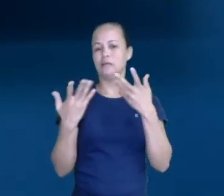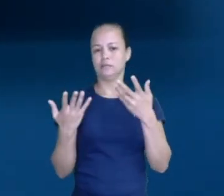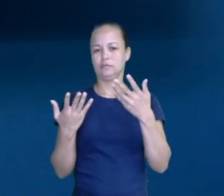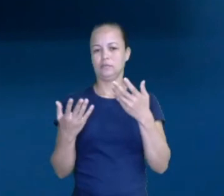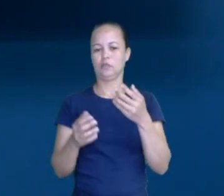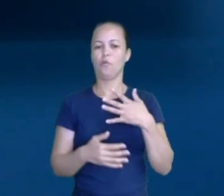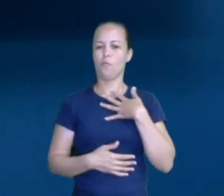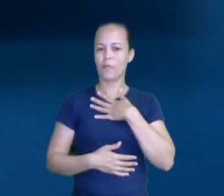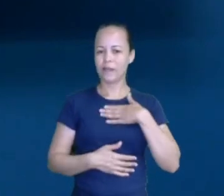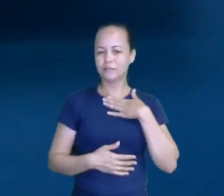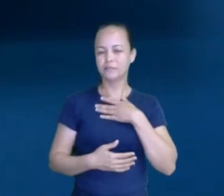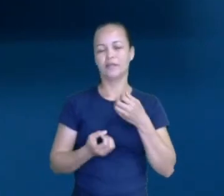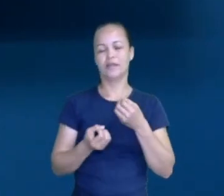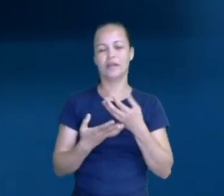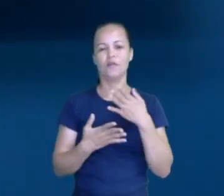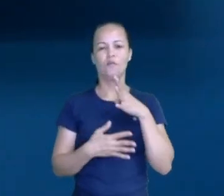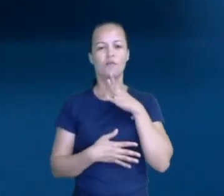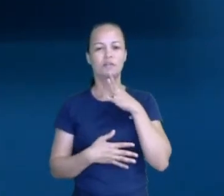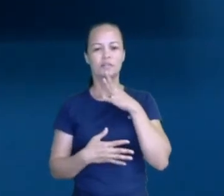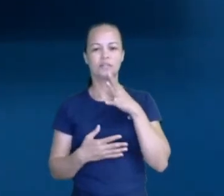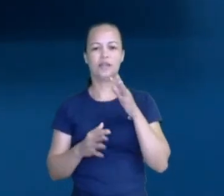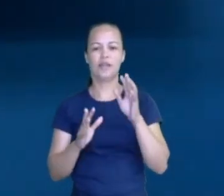seus familiares, você não acha?